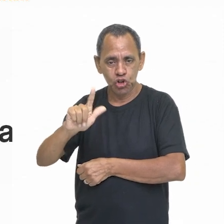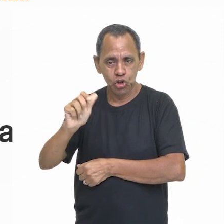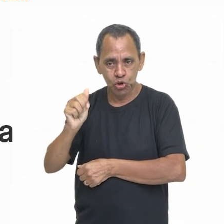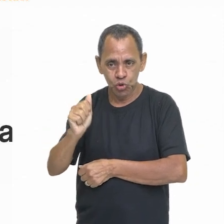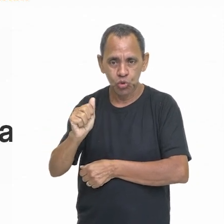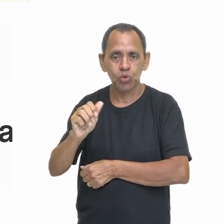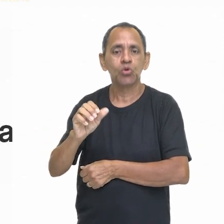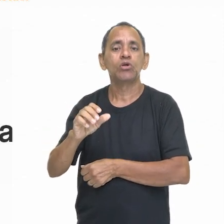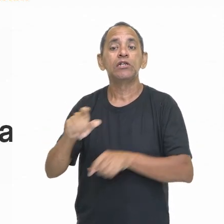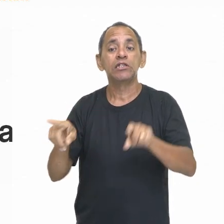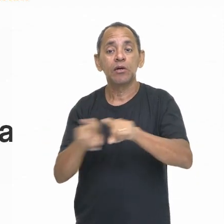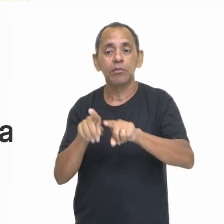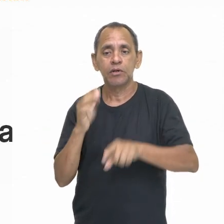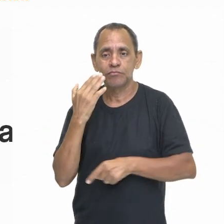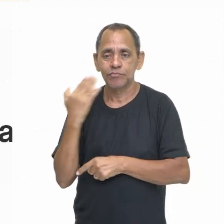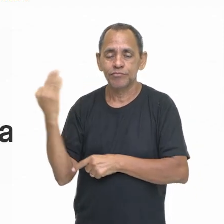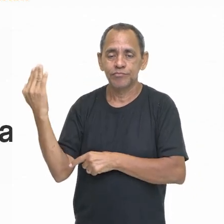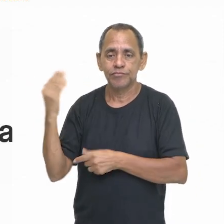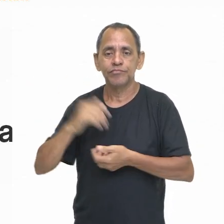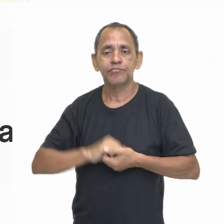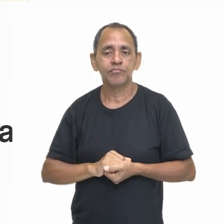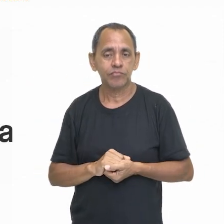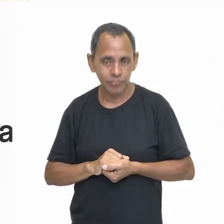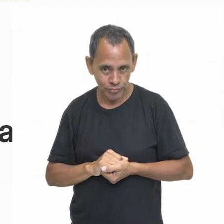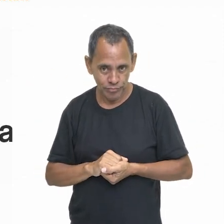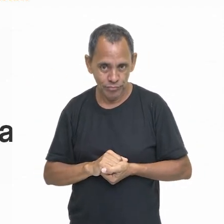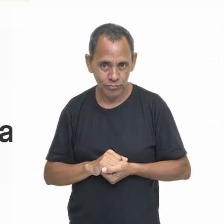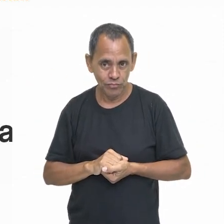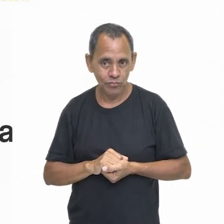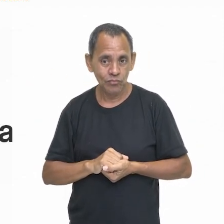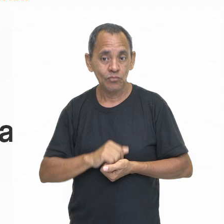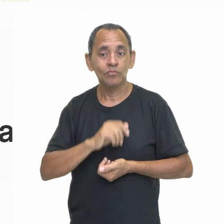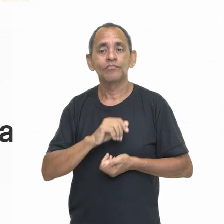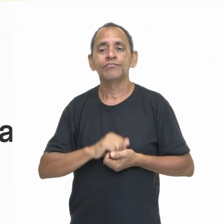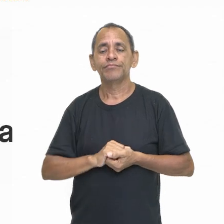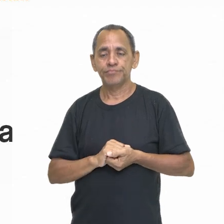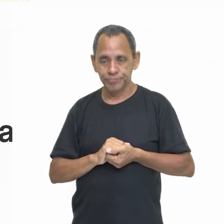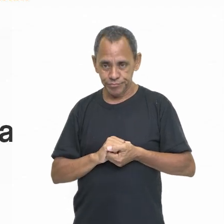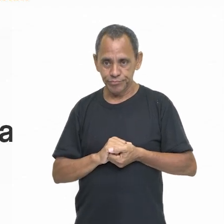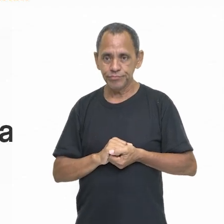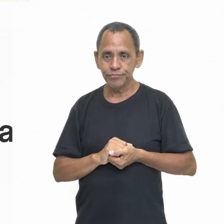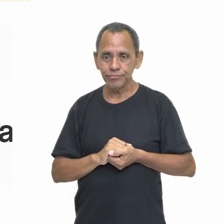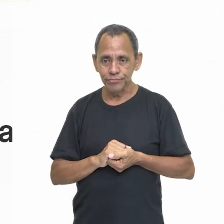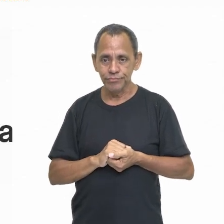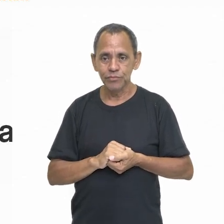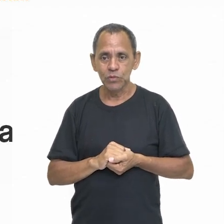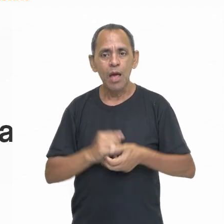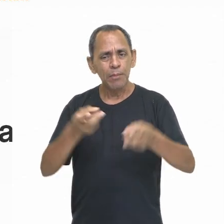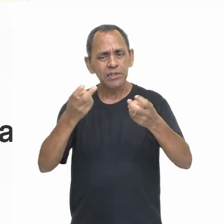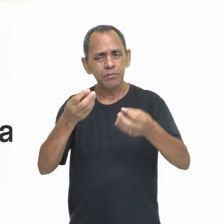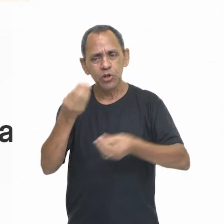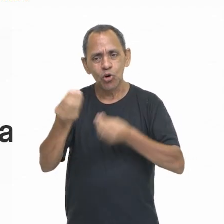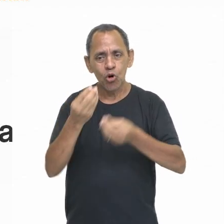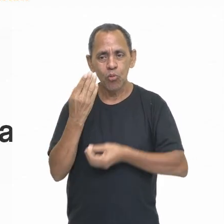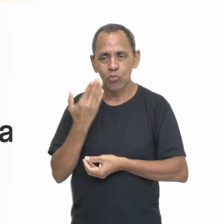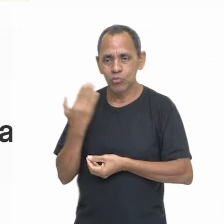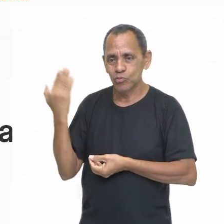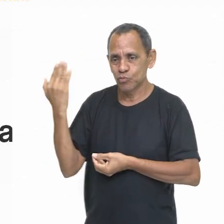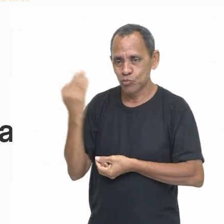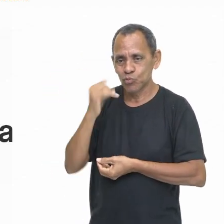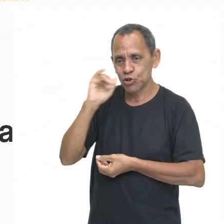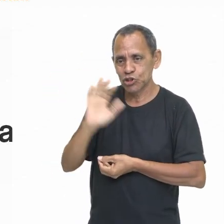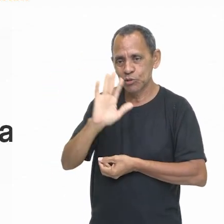está no Museu Nacional do Paquistão, né, chamado de o Rei Sacerdote. Então você tem,